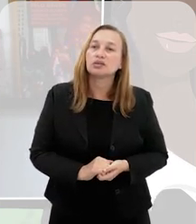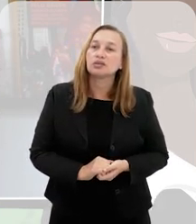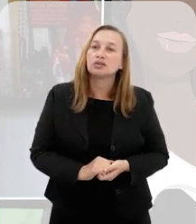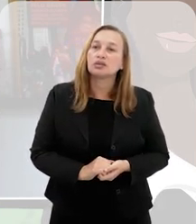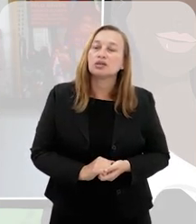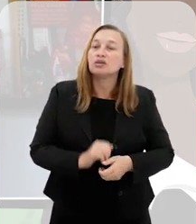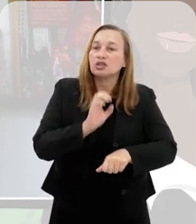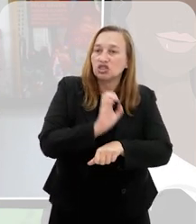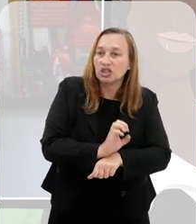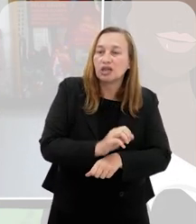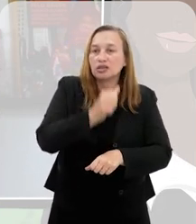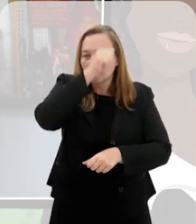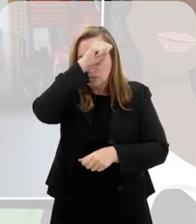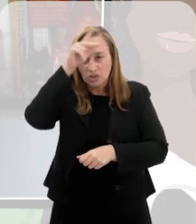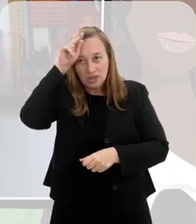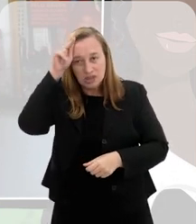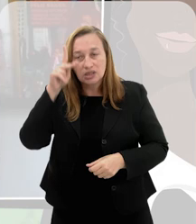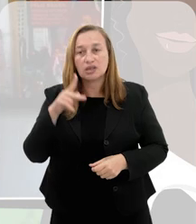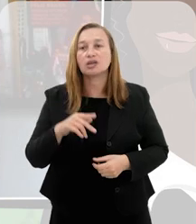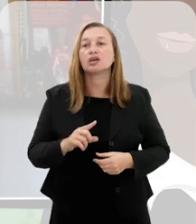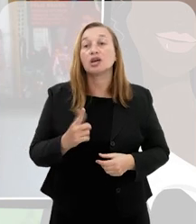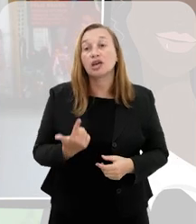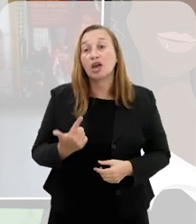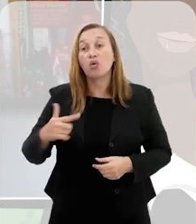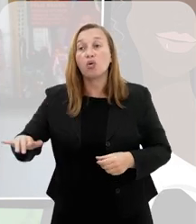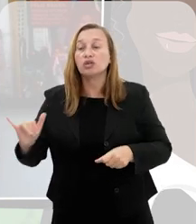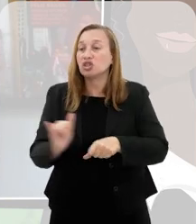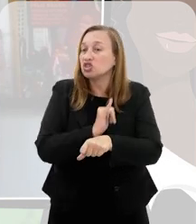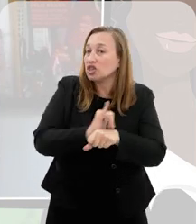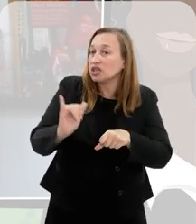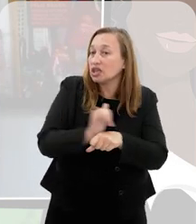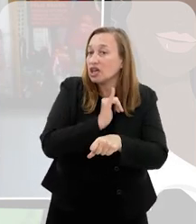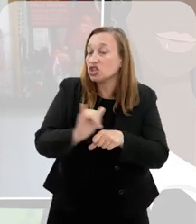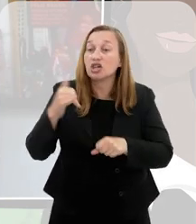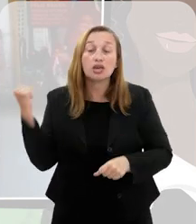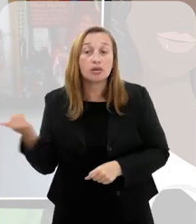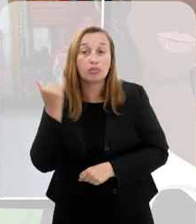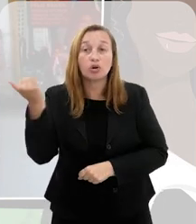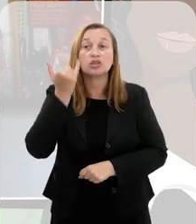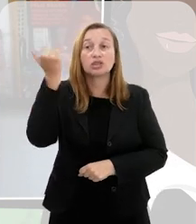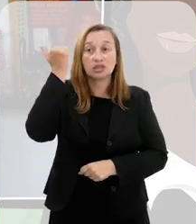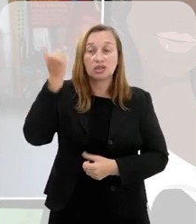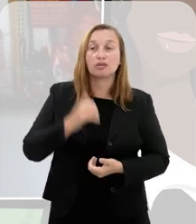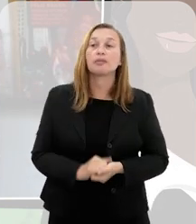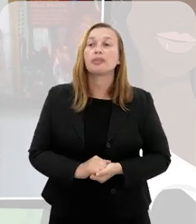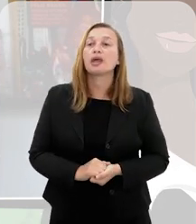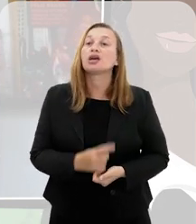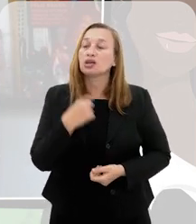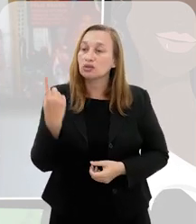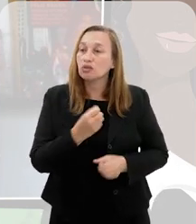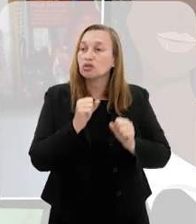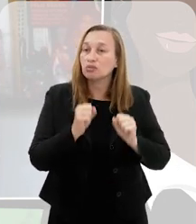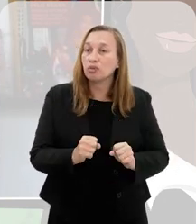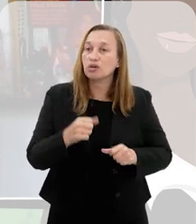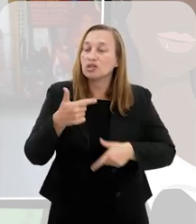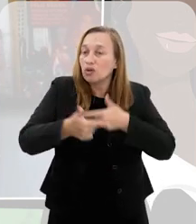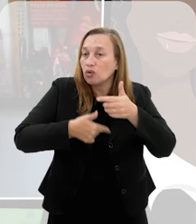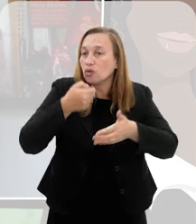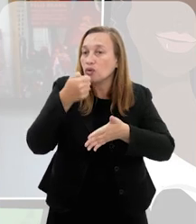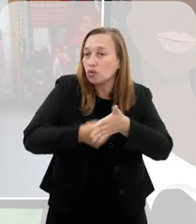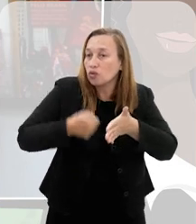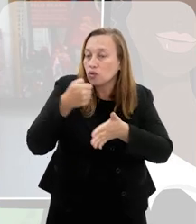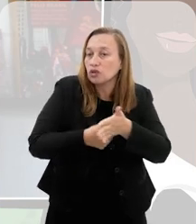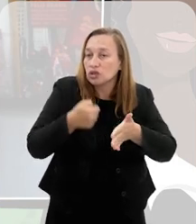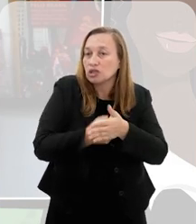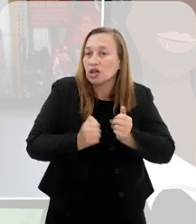mulher nos estados e nos municípios, que é um outro mecanismo importantíssimo